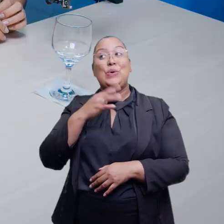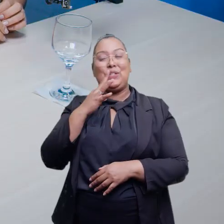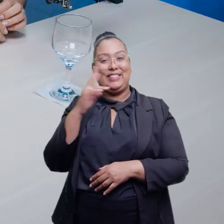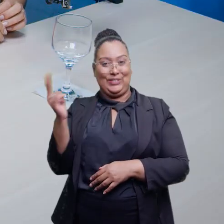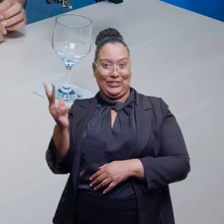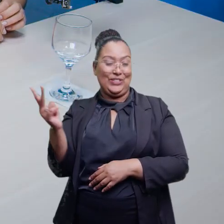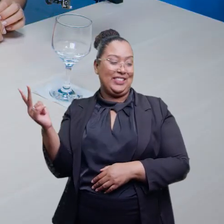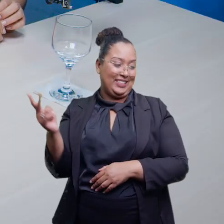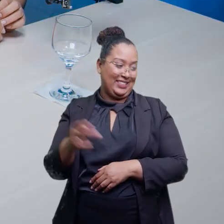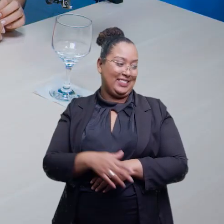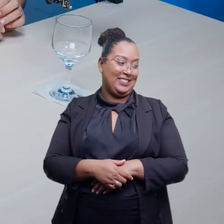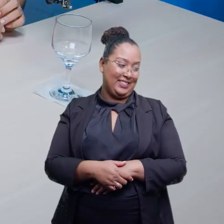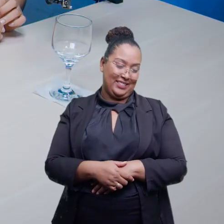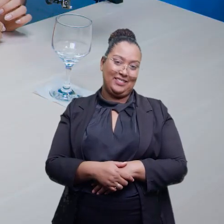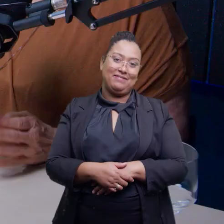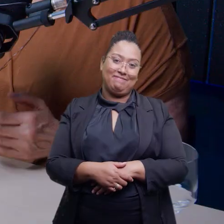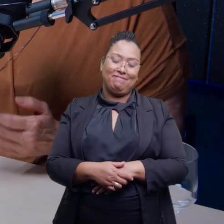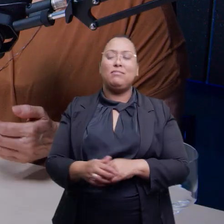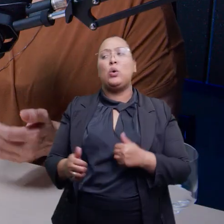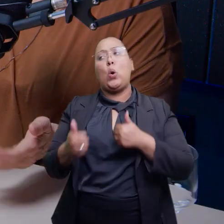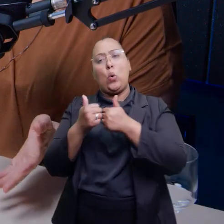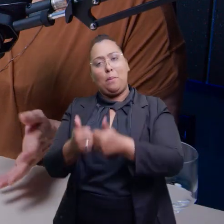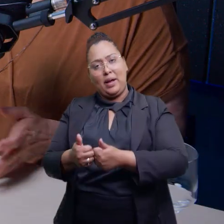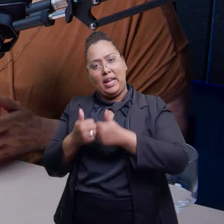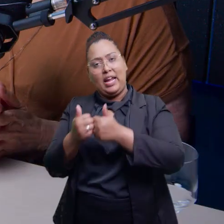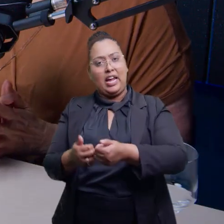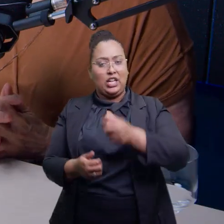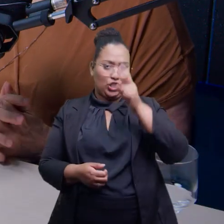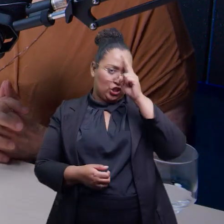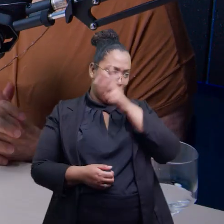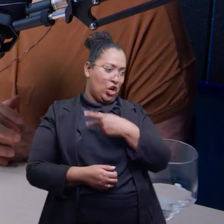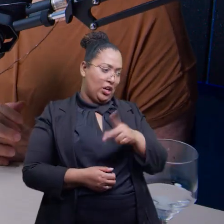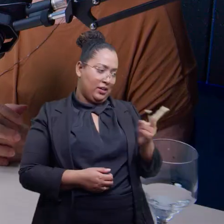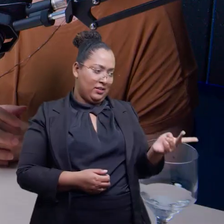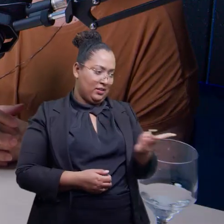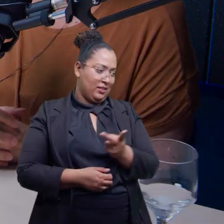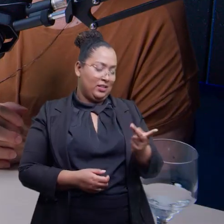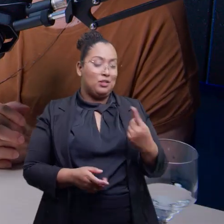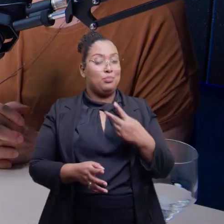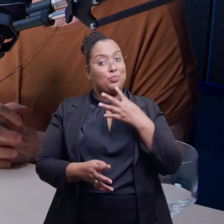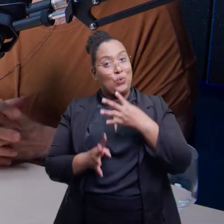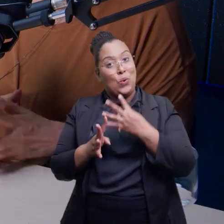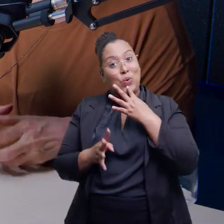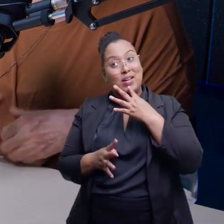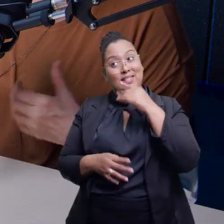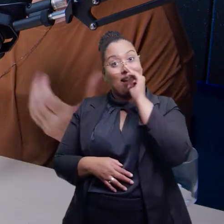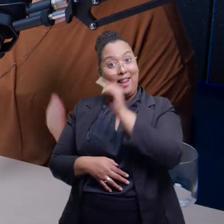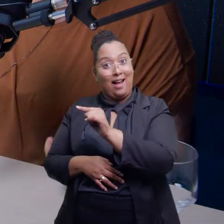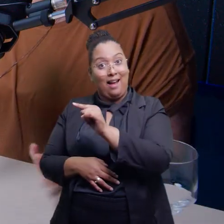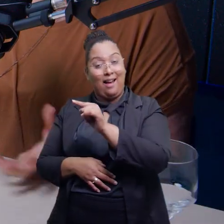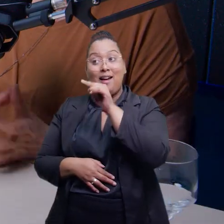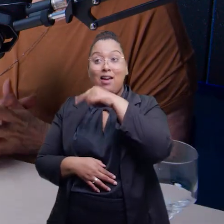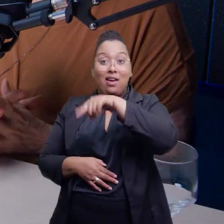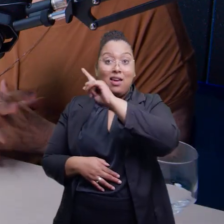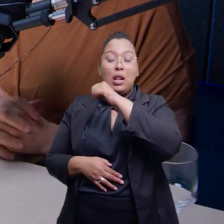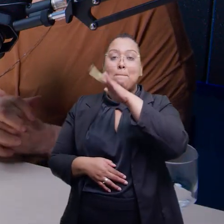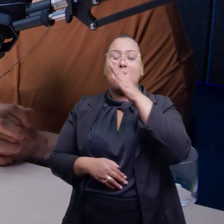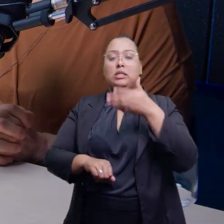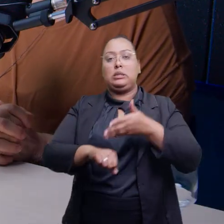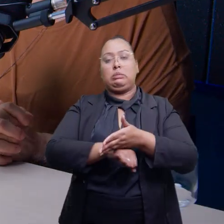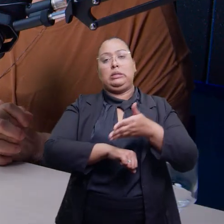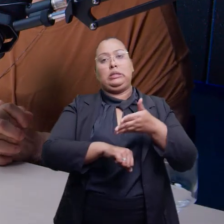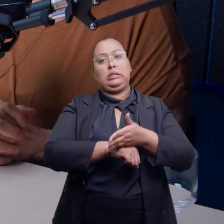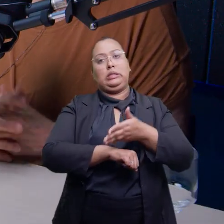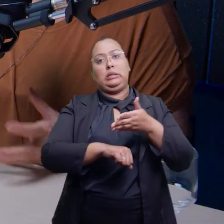lá que eu conheci eles, né? E acompanhei a história da Natália a partir daí, porque eu os conheci lá e eles sempre tiveram uma